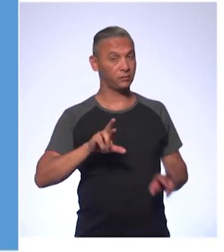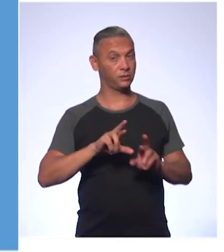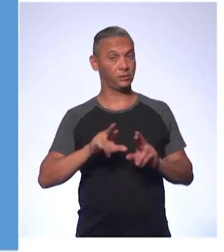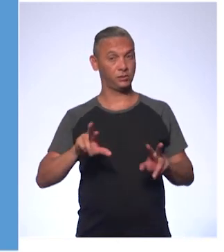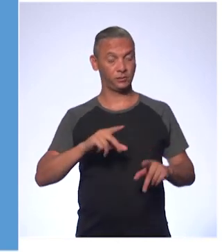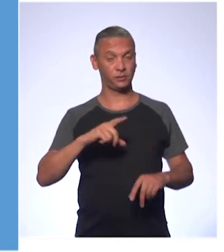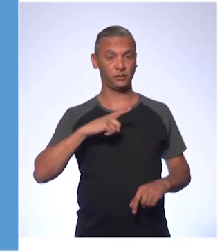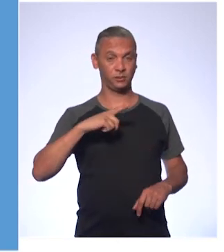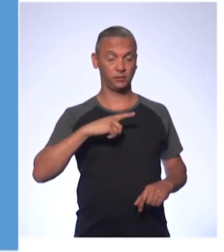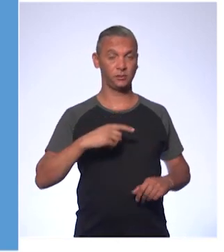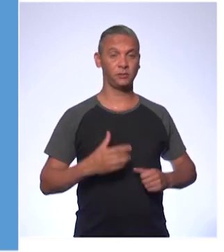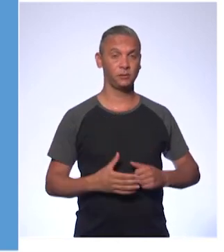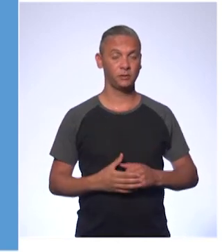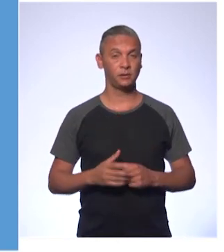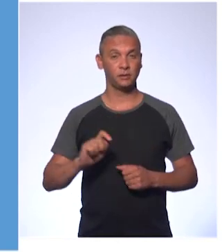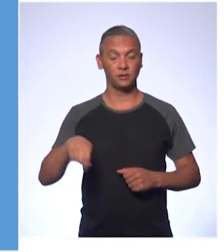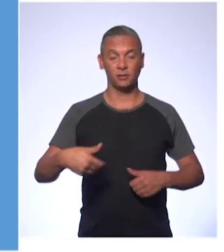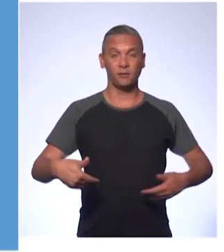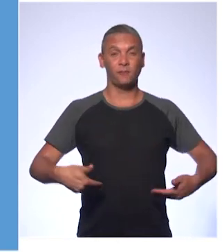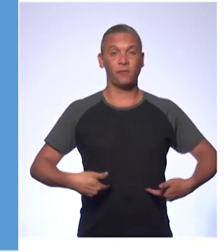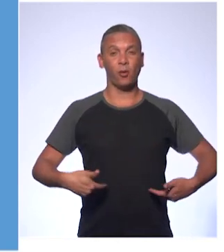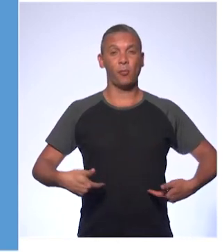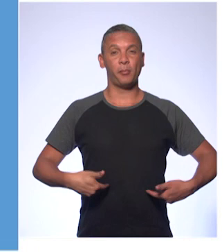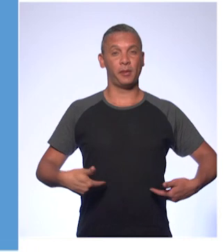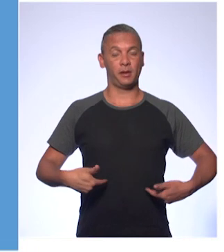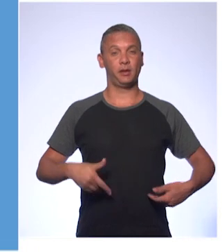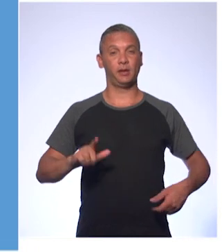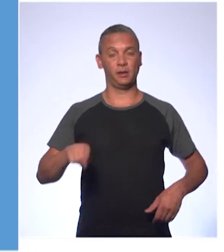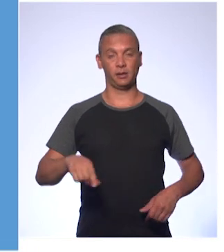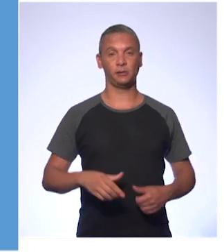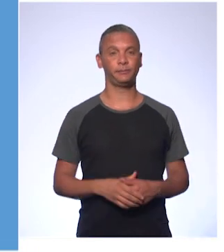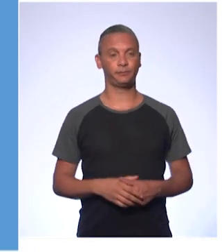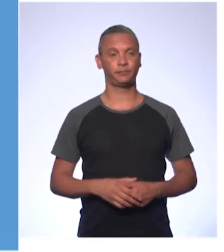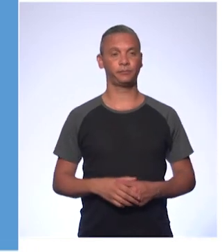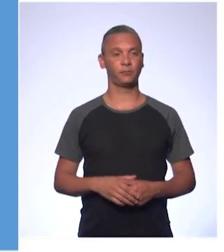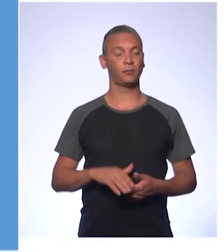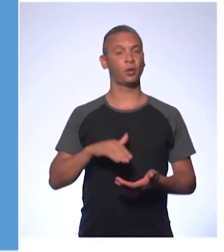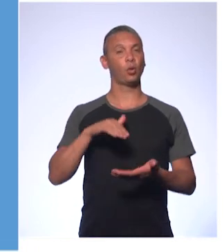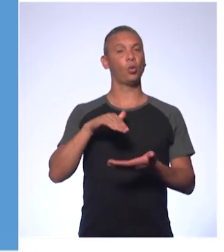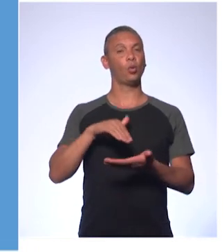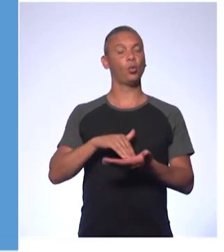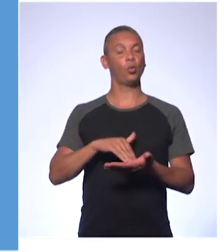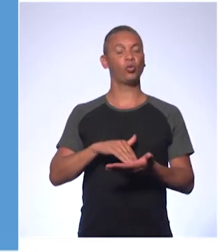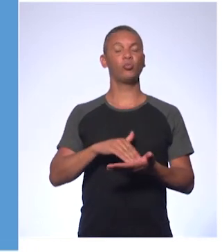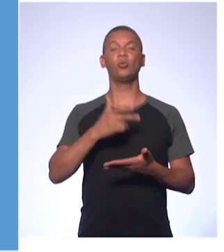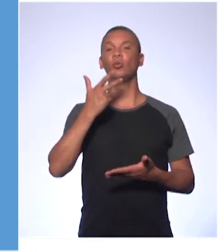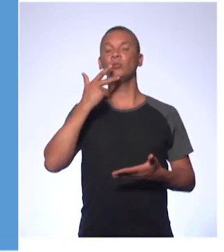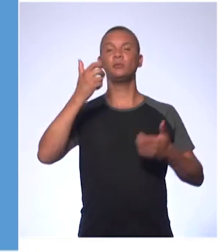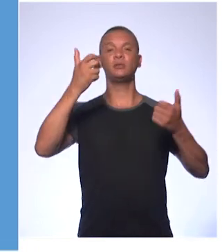essa palavra é fome, tá bom? Então, esse pedacinho último, nadie queda com